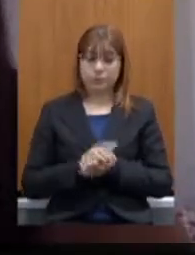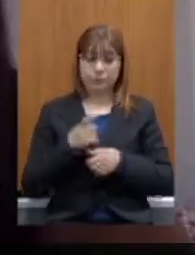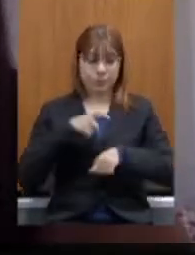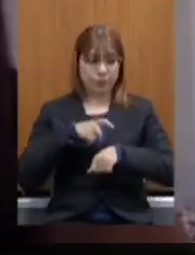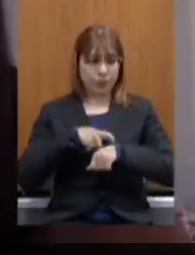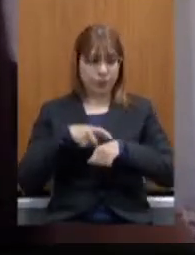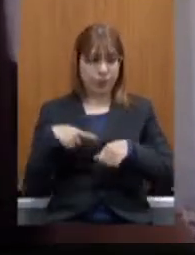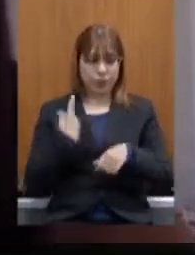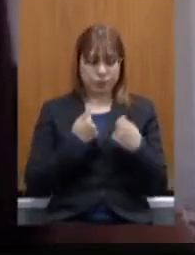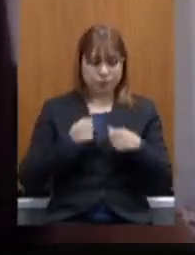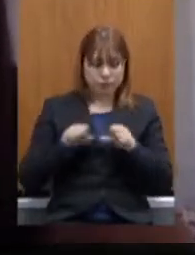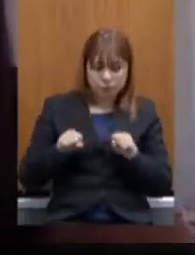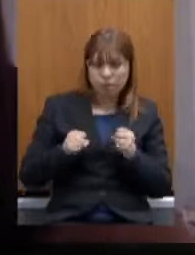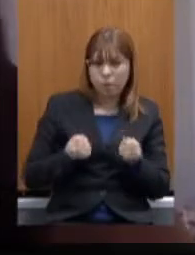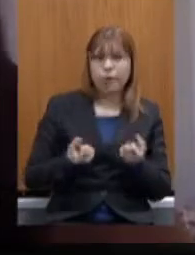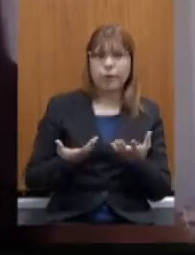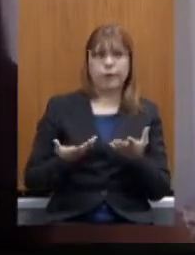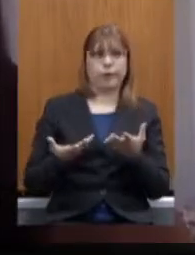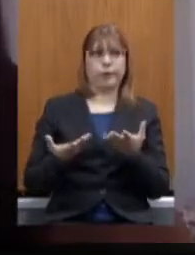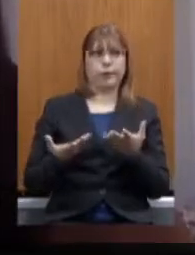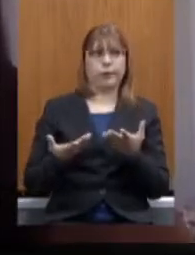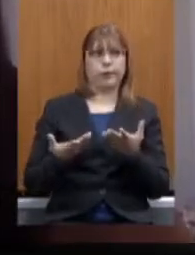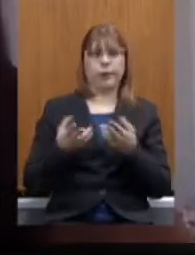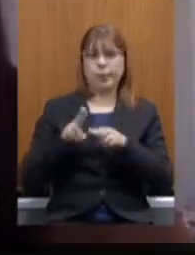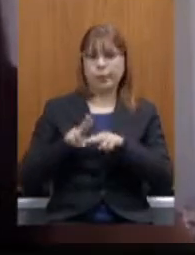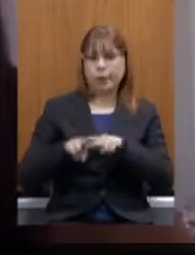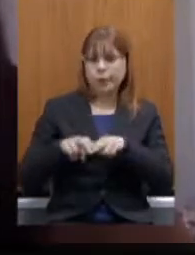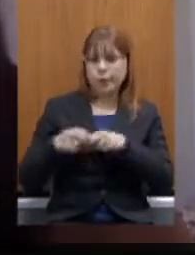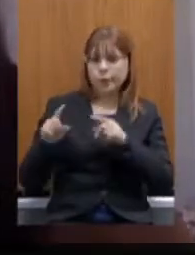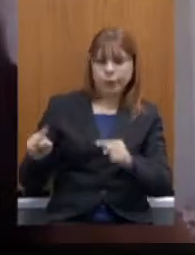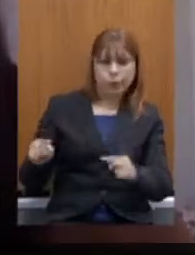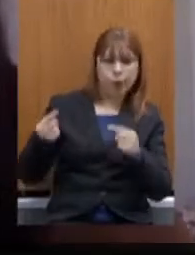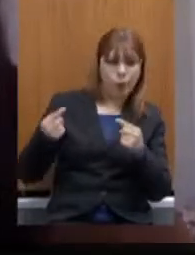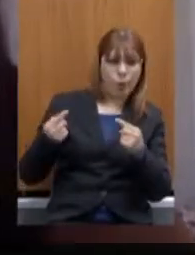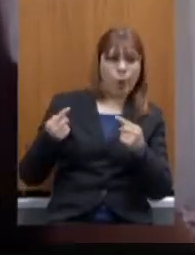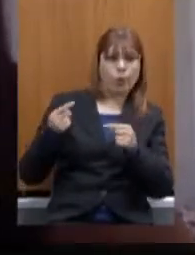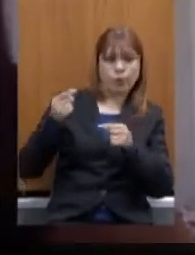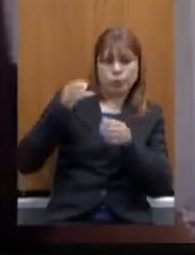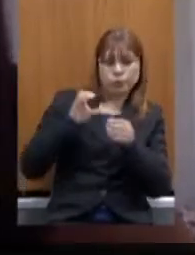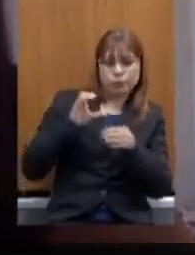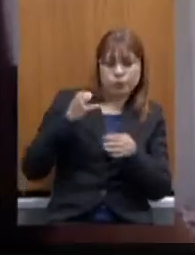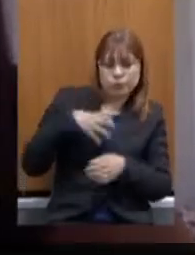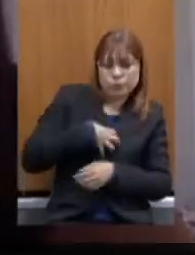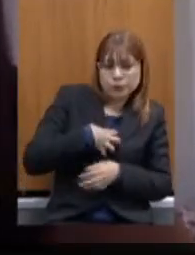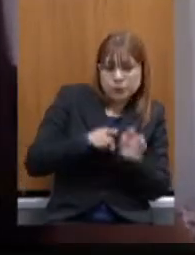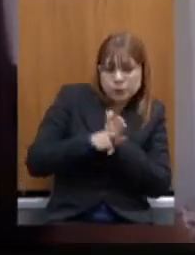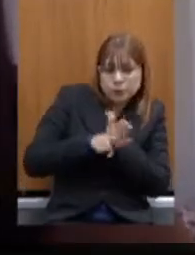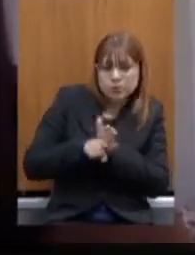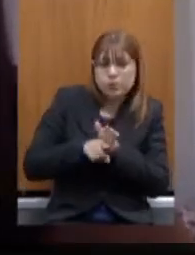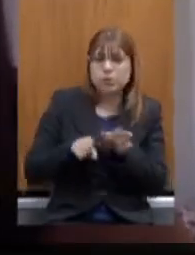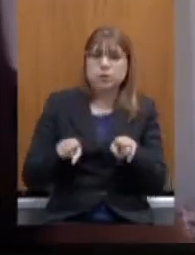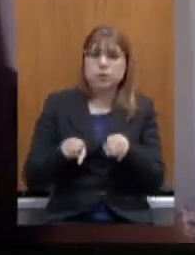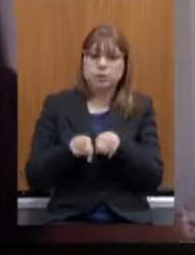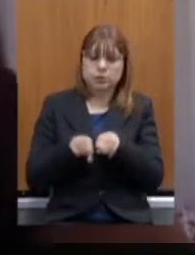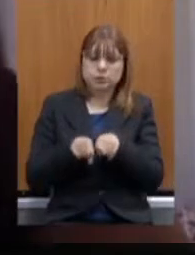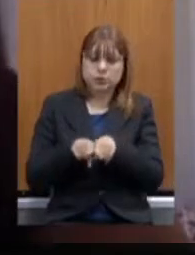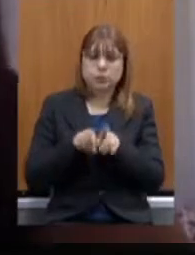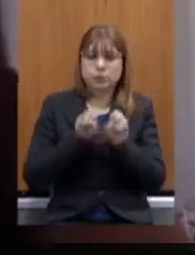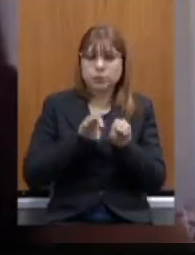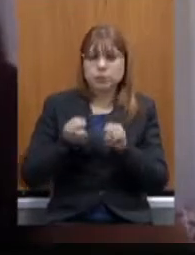nos defender dos ataques a ciência e a formação ea educação pública no brasil